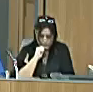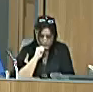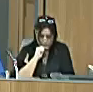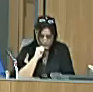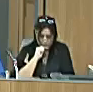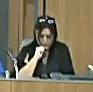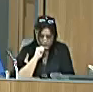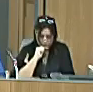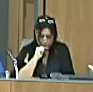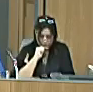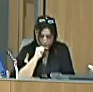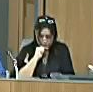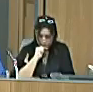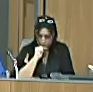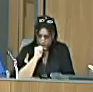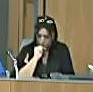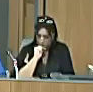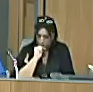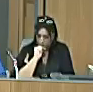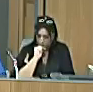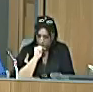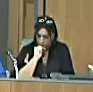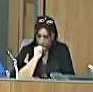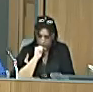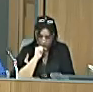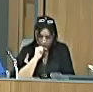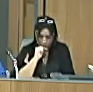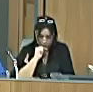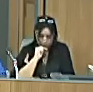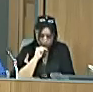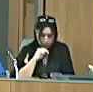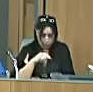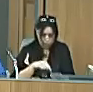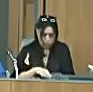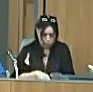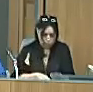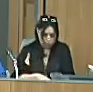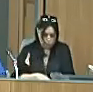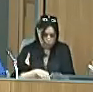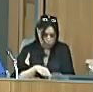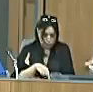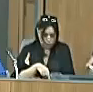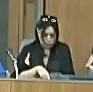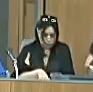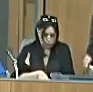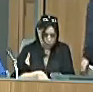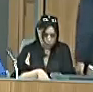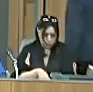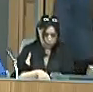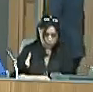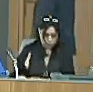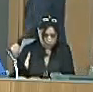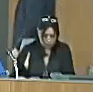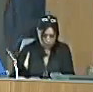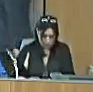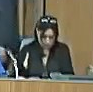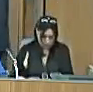o presidente da casa deputado agostinho patrus me ouvir muito e por quê de ouvir